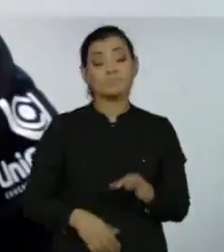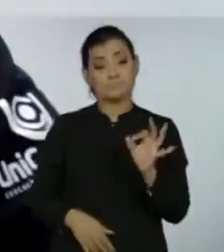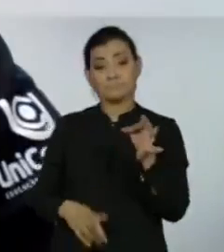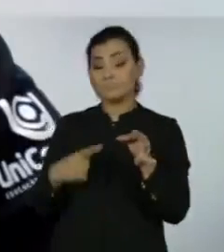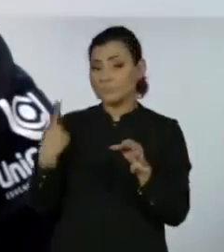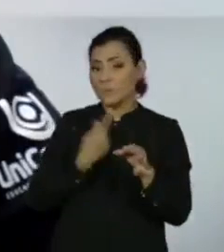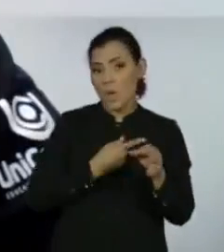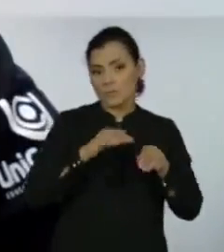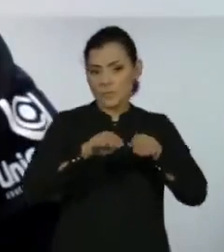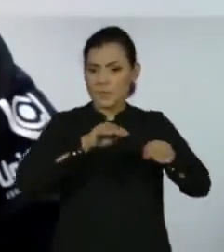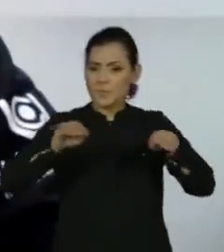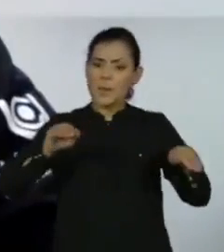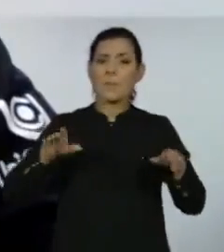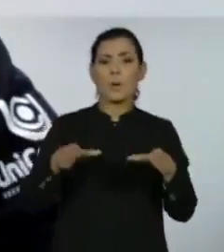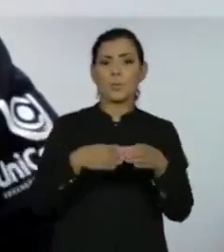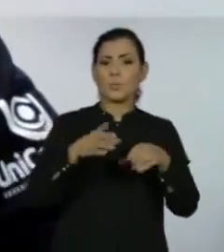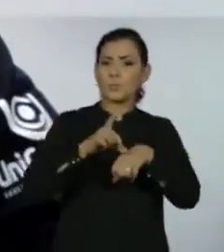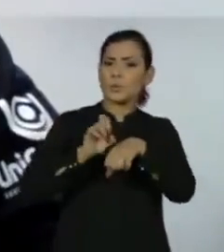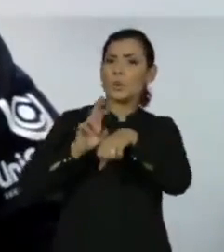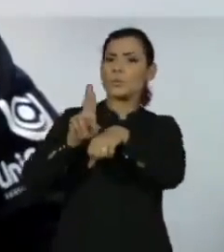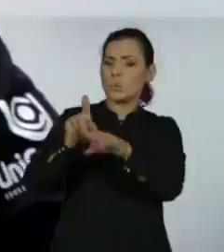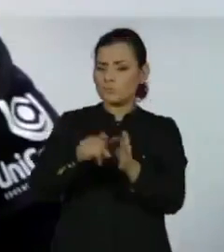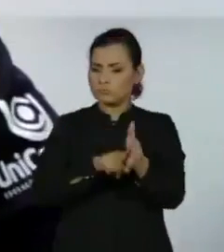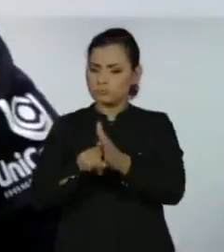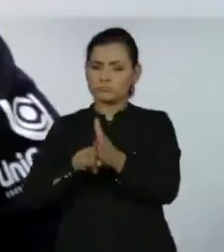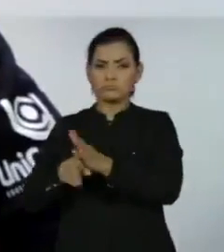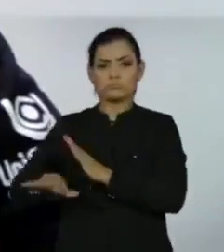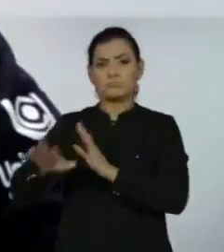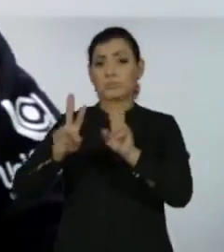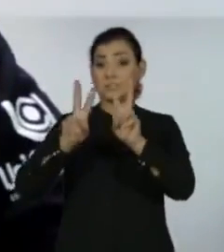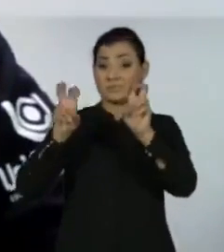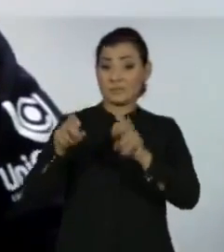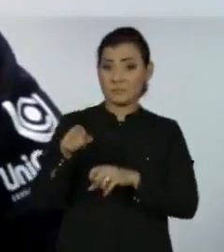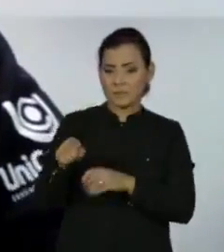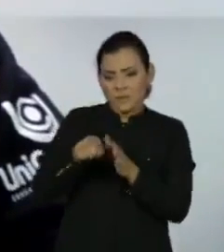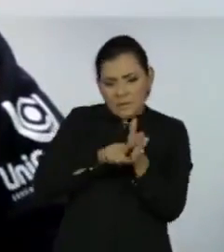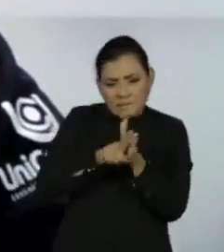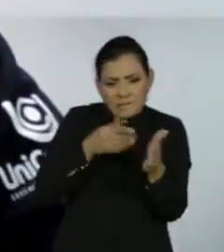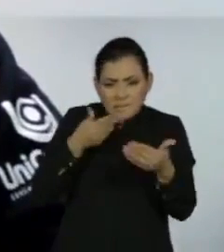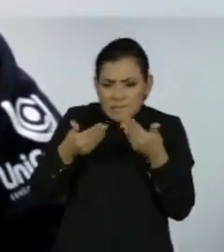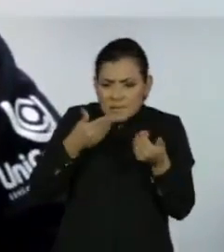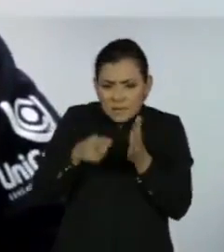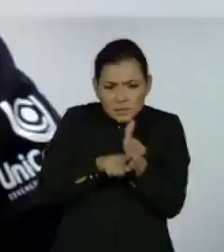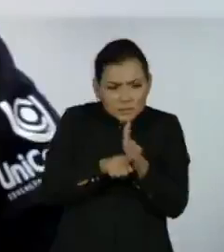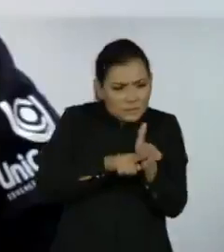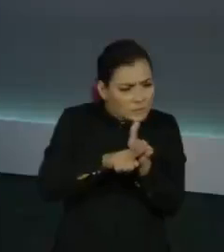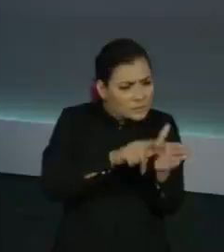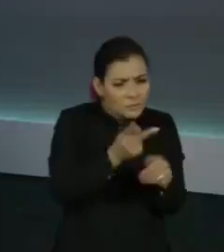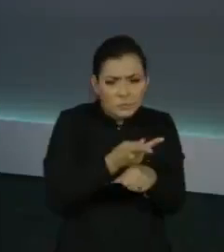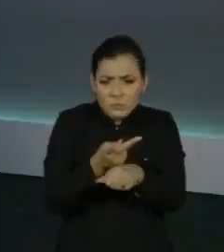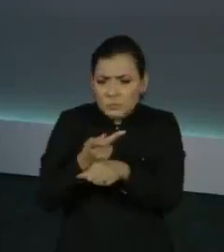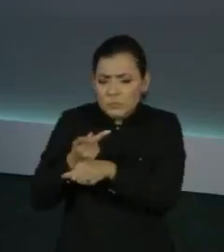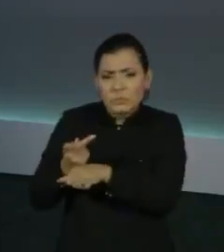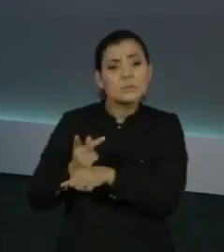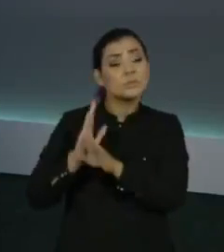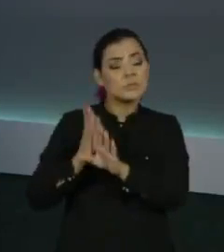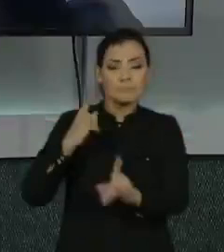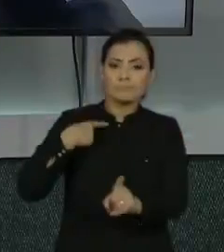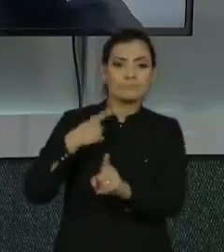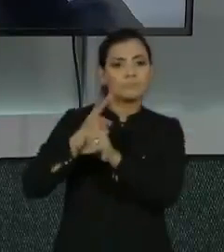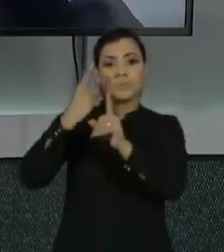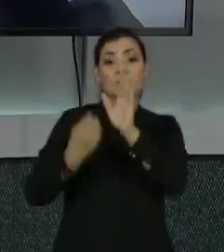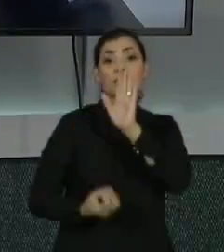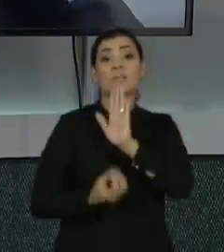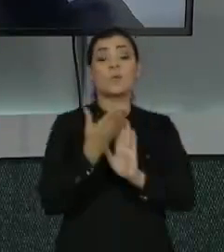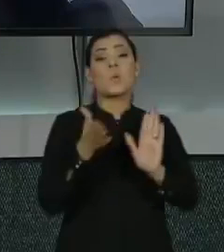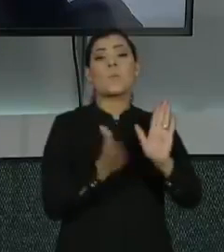elaboramos com um grupo de doutores, especialistas no tema, que vem investigando essa realidade e esses indicadores, e nasceu